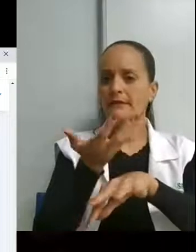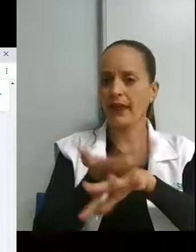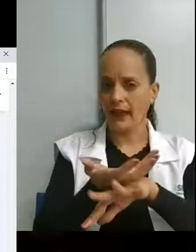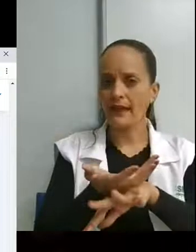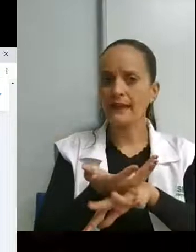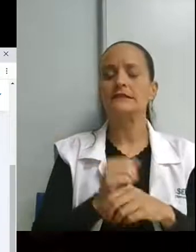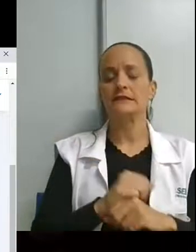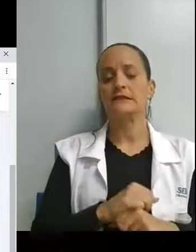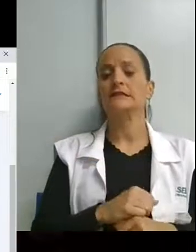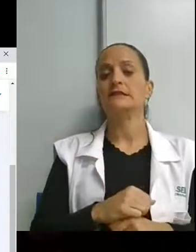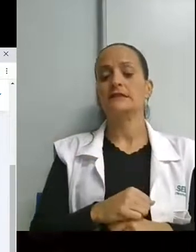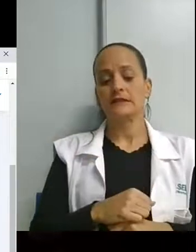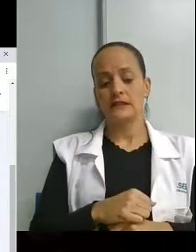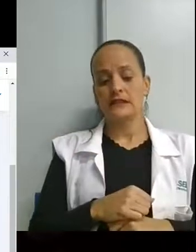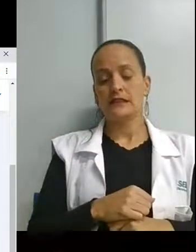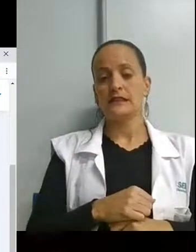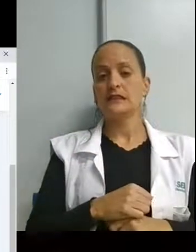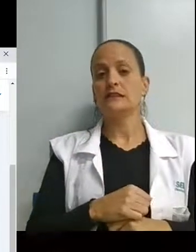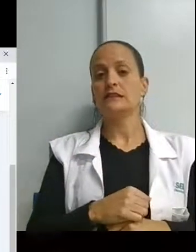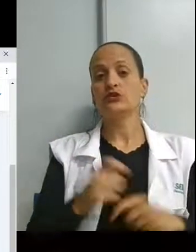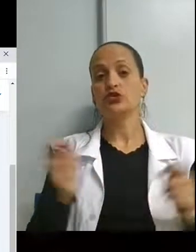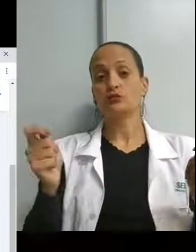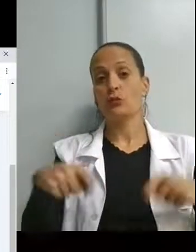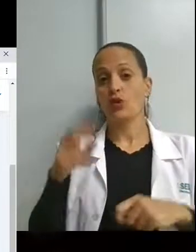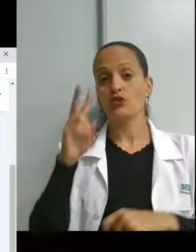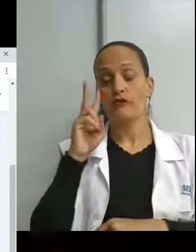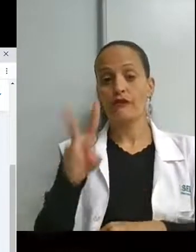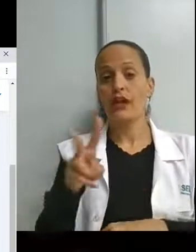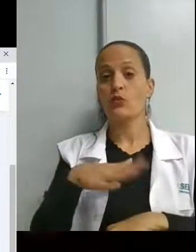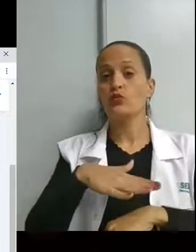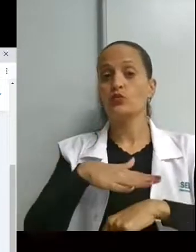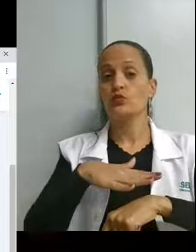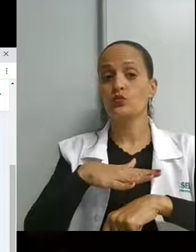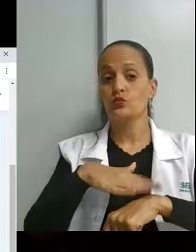Eletricidade, dependendo, a gente pega um período desse aqui, né, que o pessoal